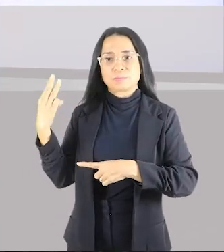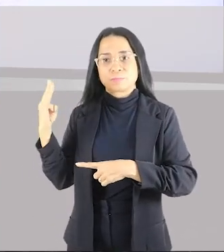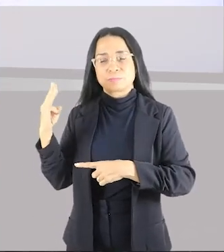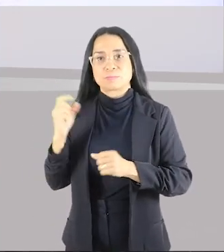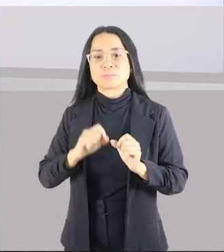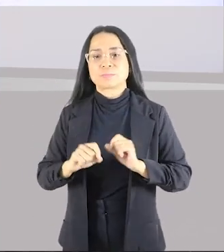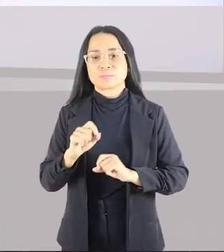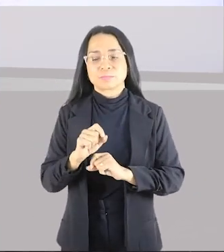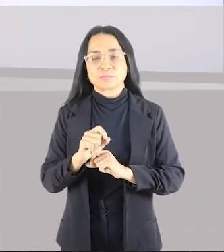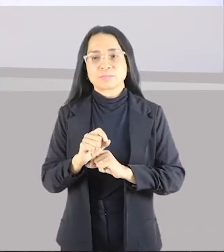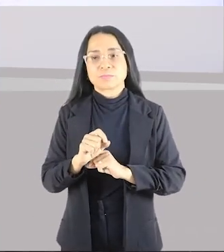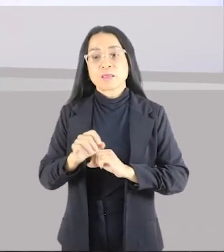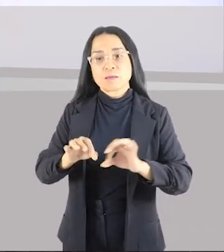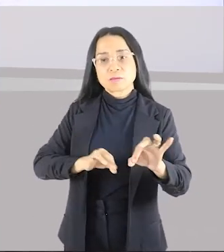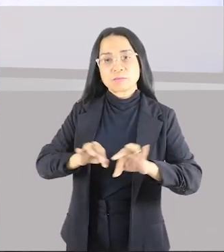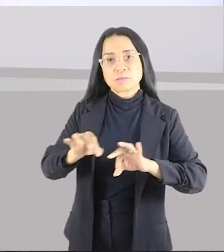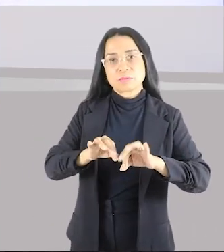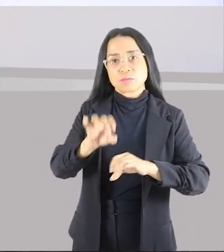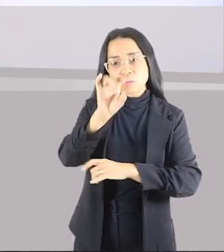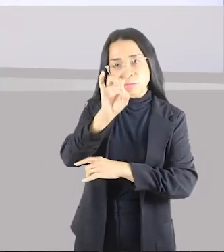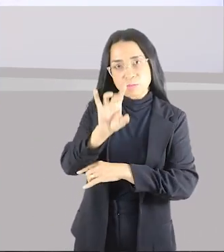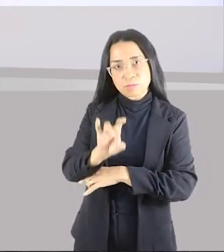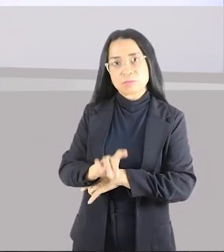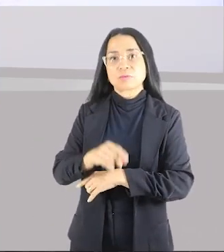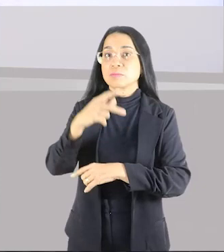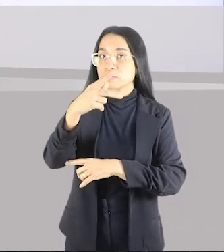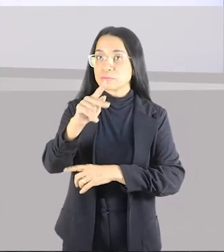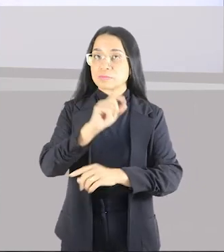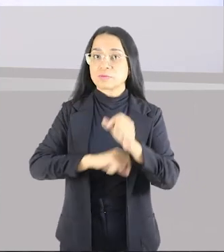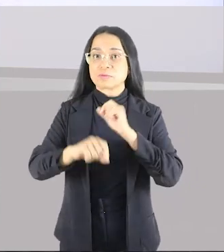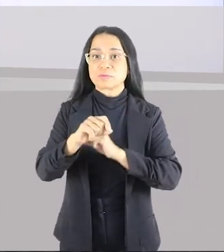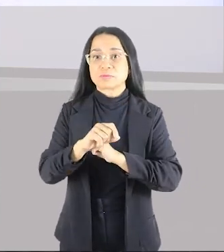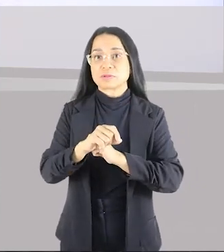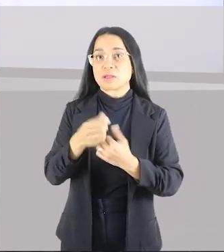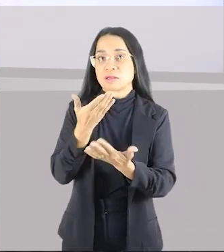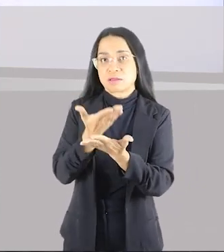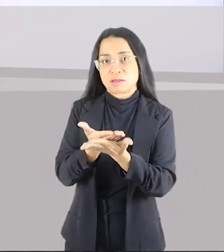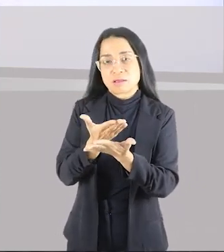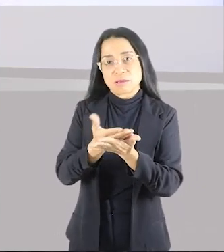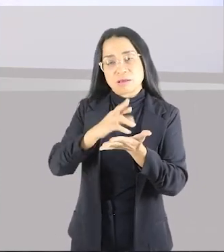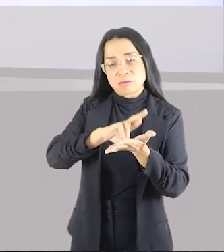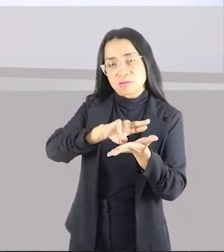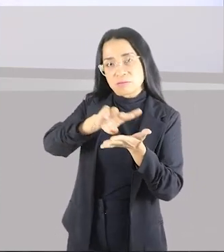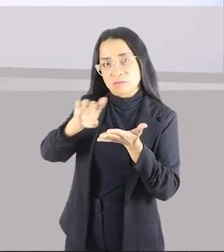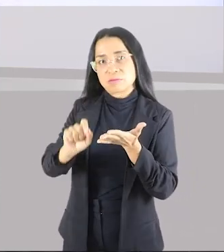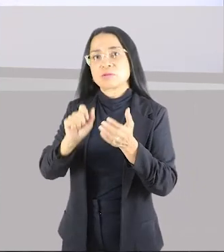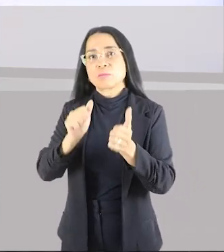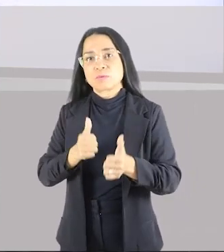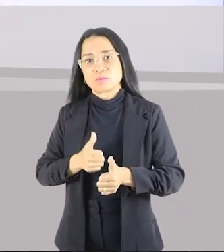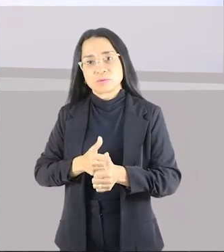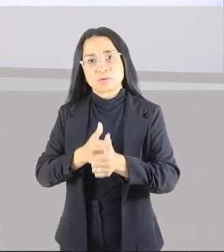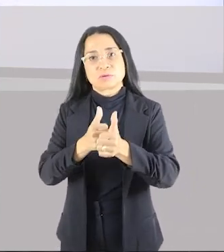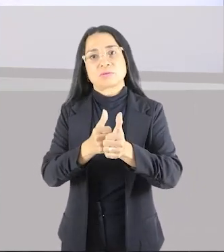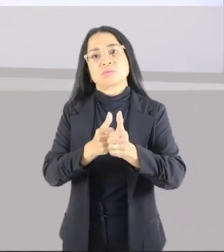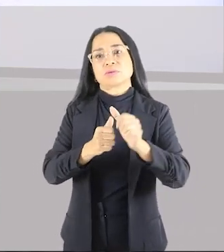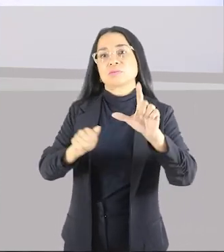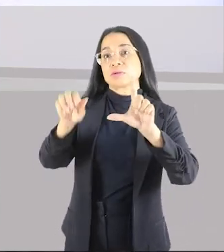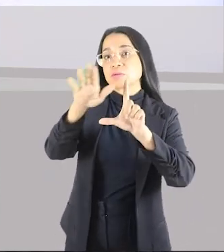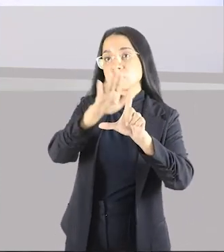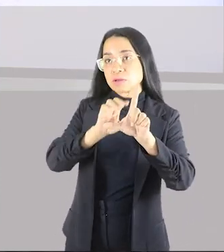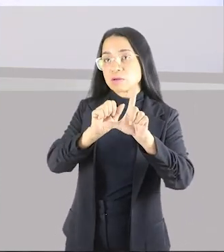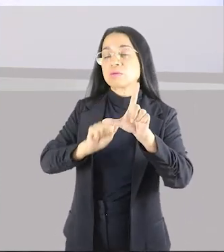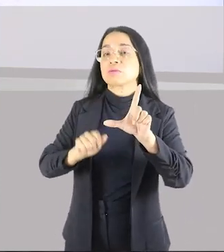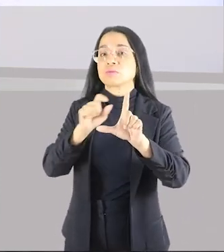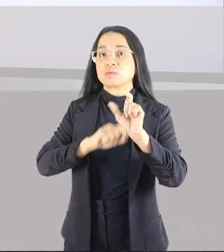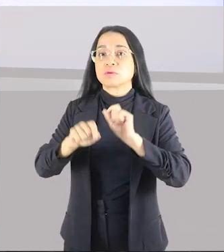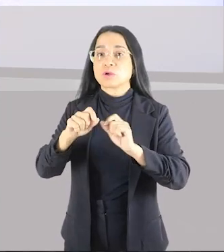Maranhão, que preparou especialmente para você uma série de aulas que você pode acompanhar pelo QR Code ou pelo